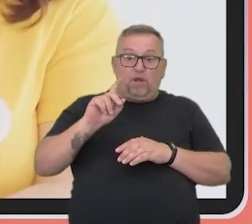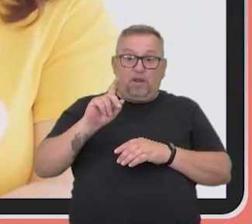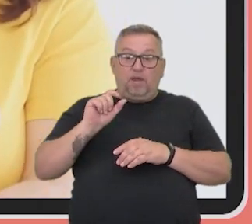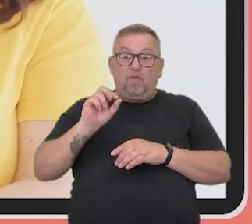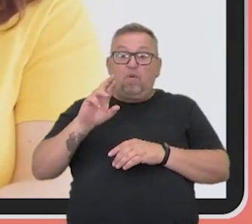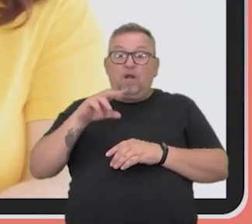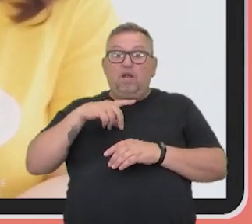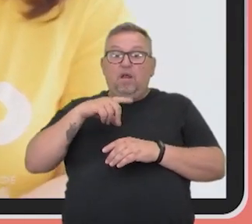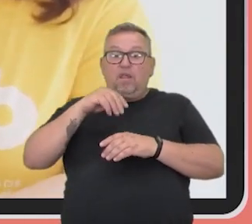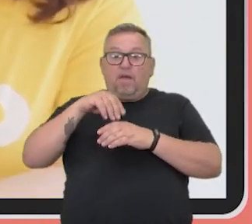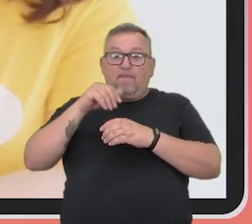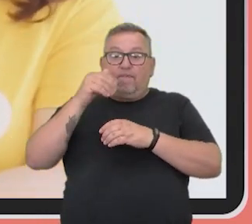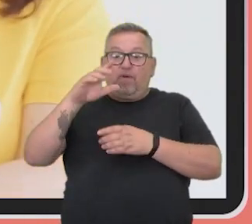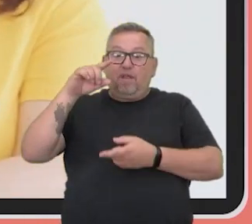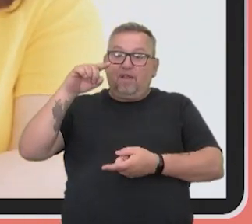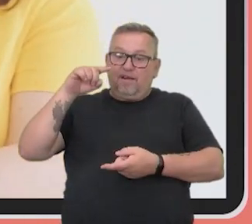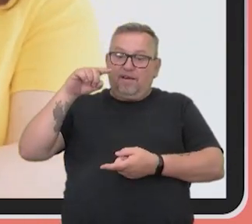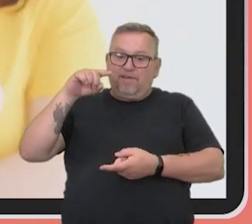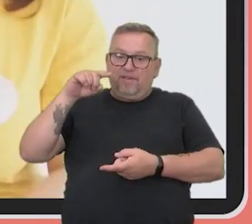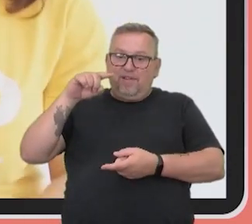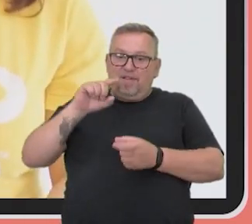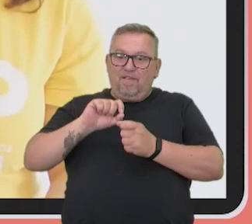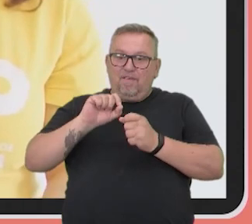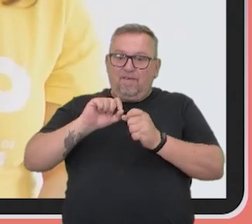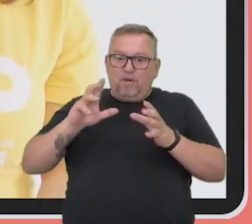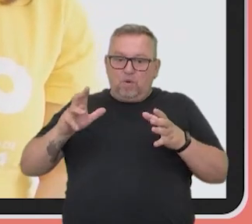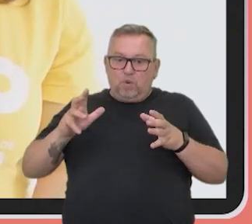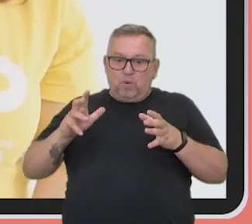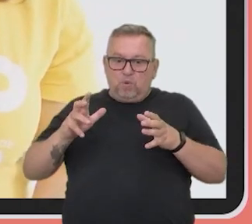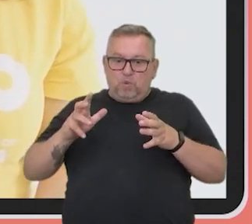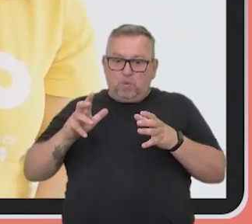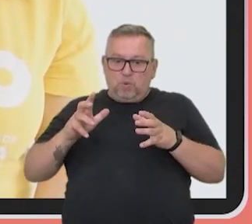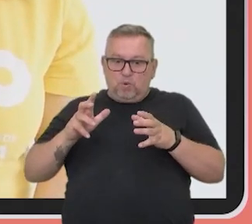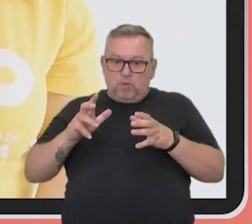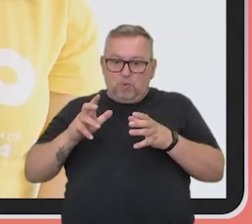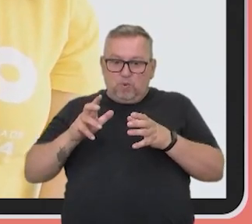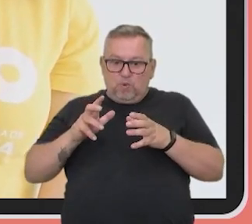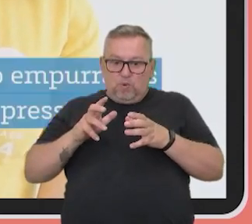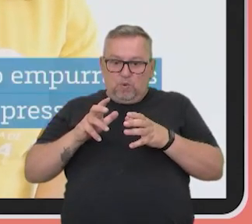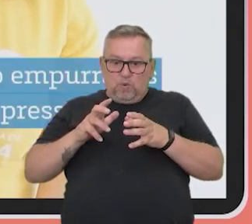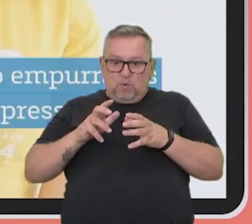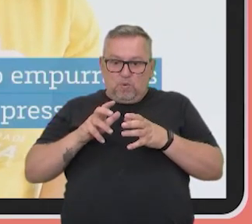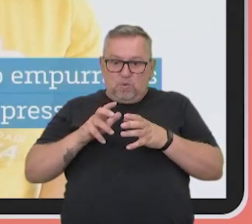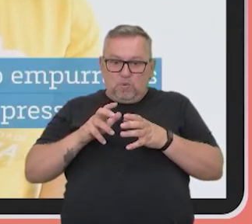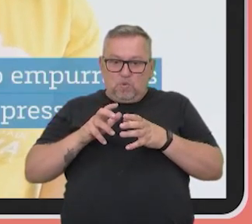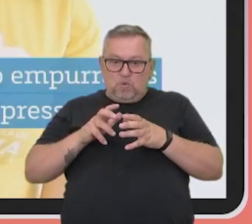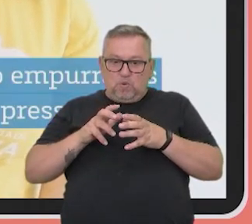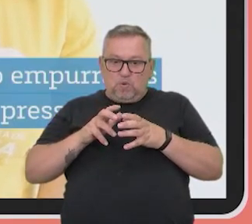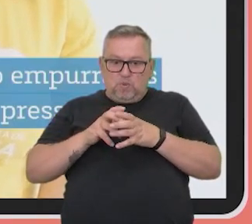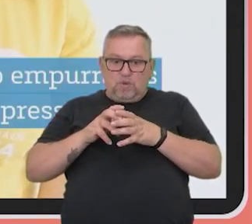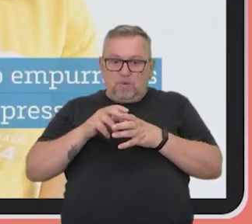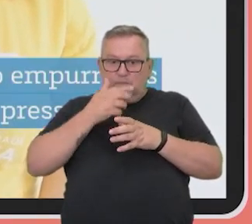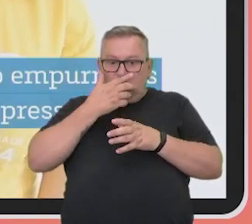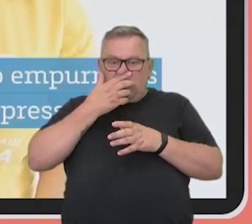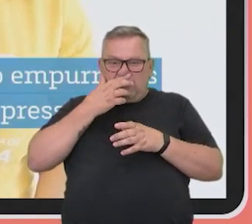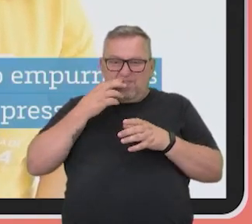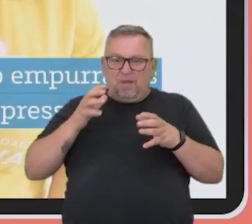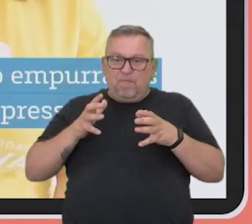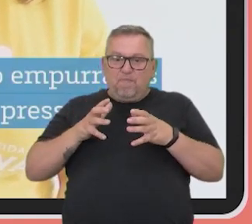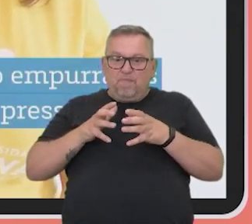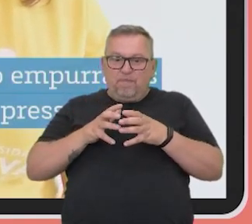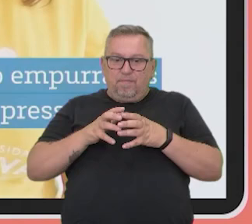está fora da garrafa faz força contra as paredes e machuca a